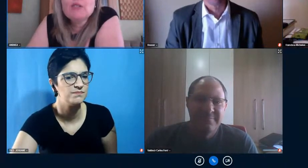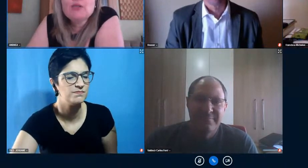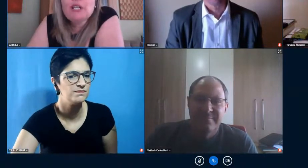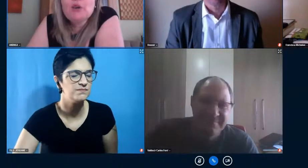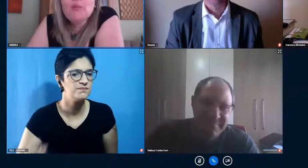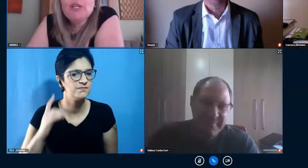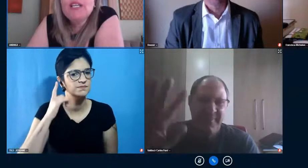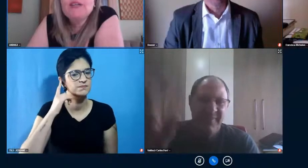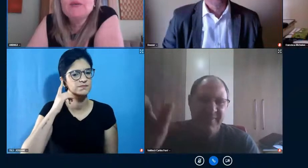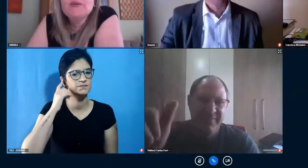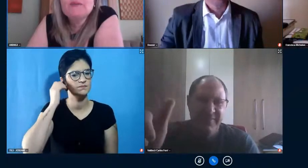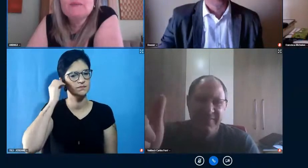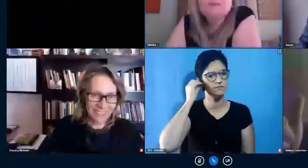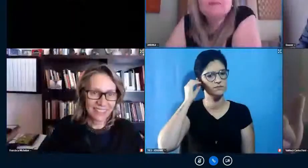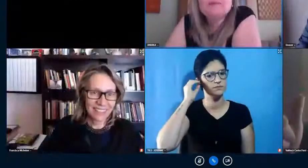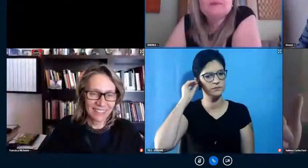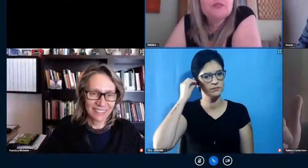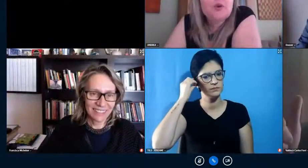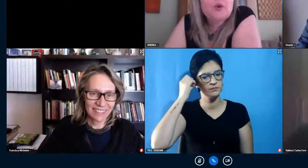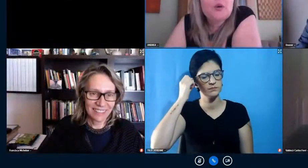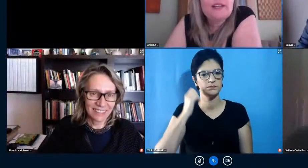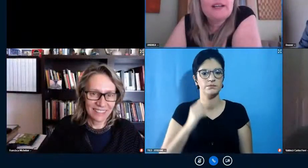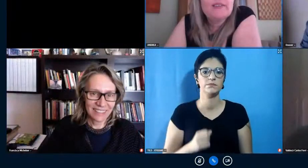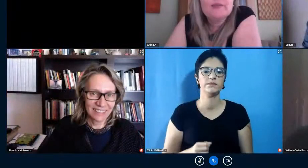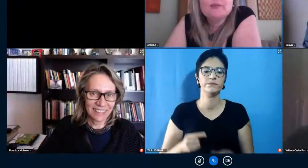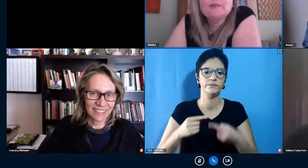O teu áudio falhou um pouquinho.